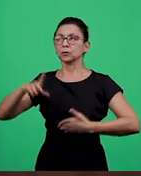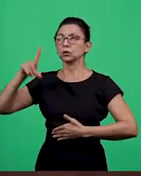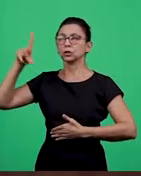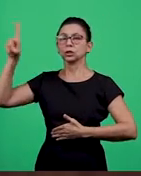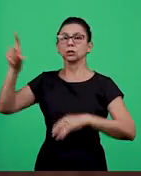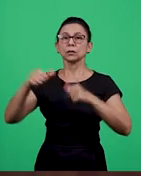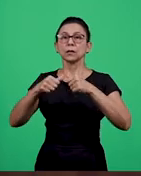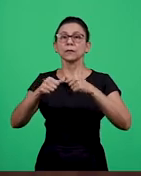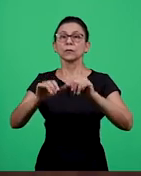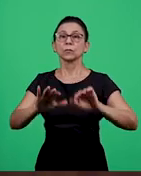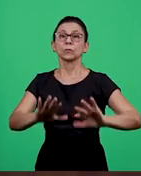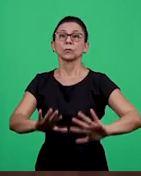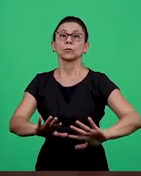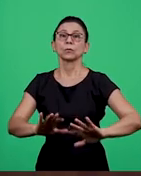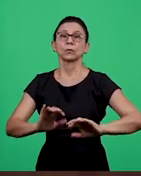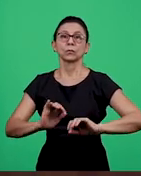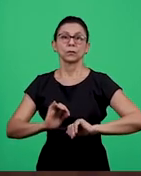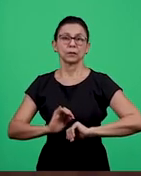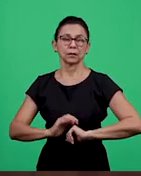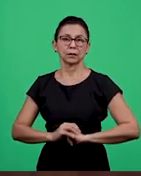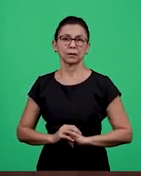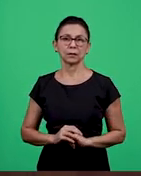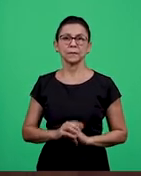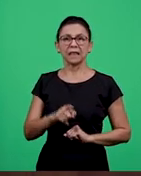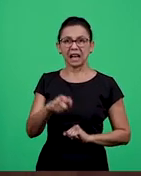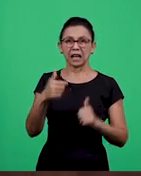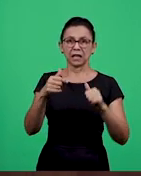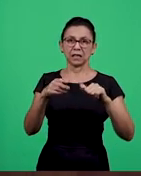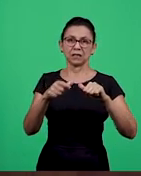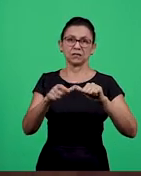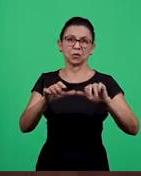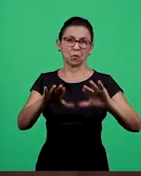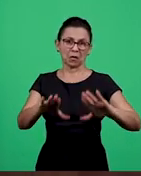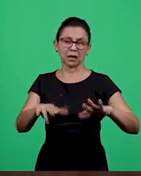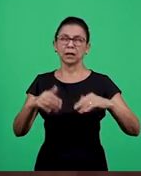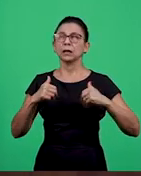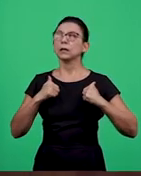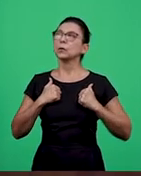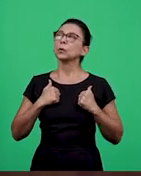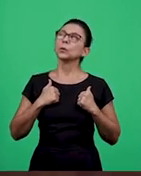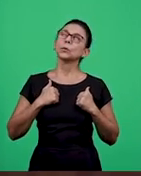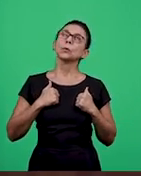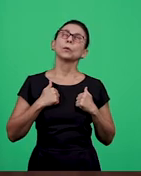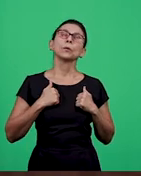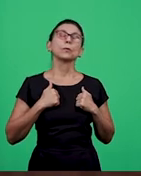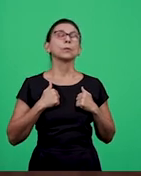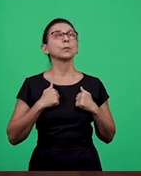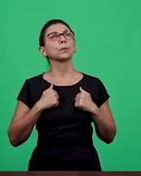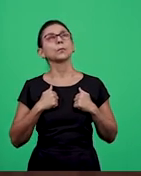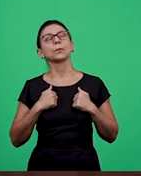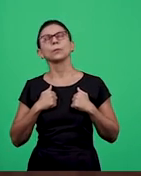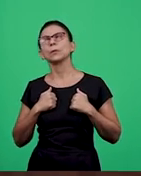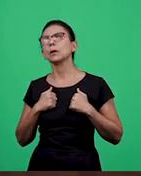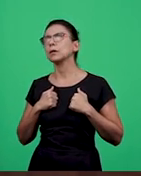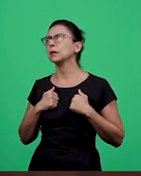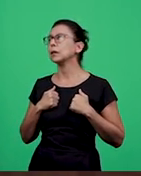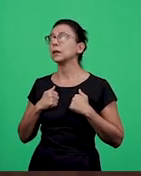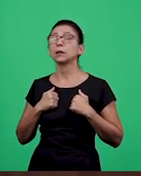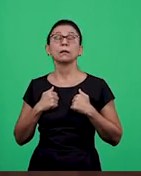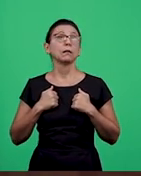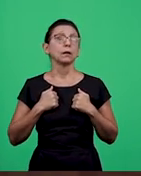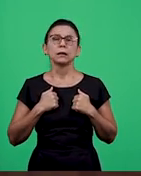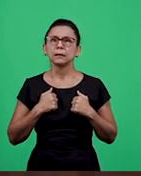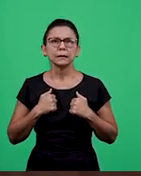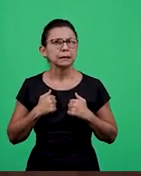lá ficou. Mas vocês acham que Lutero ficou ali descansando, relaxando, né? De